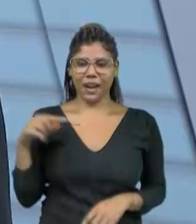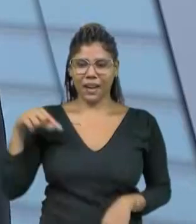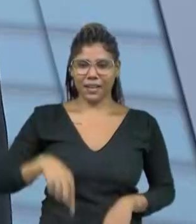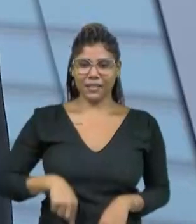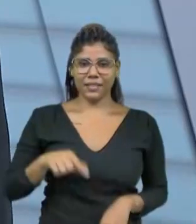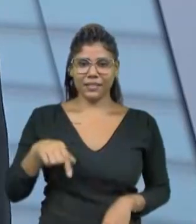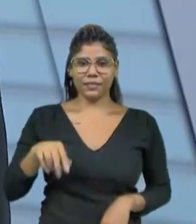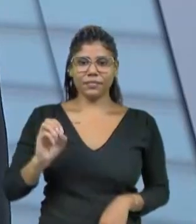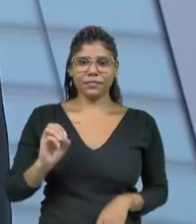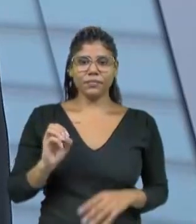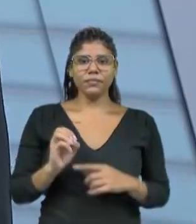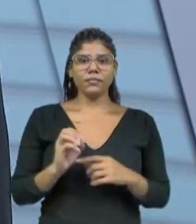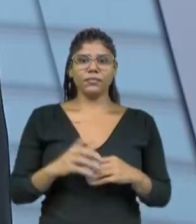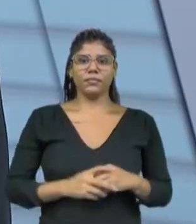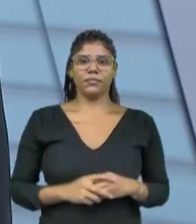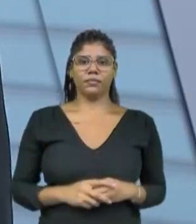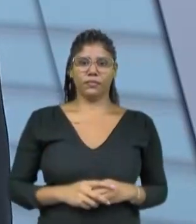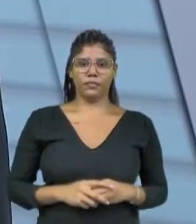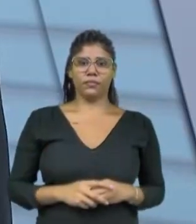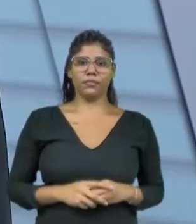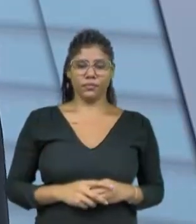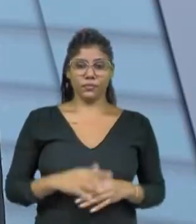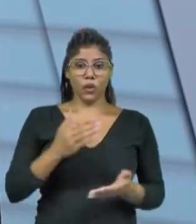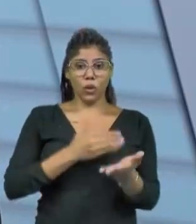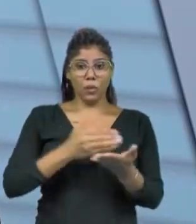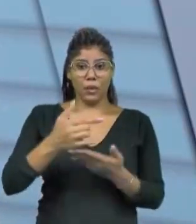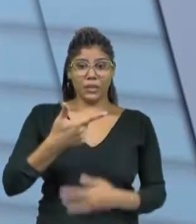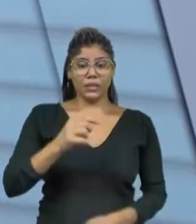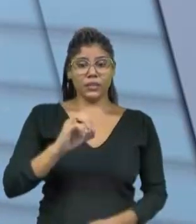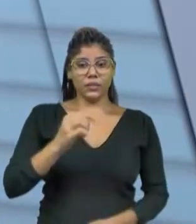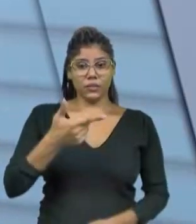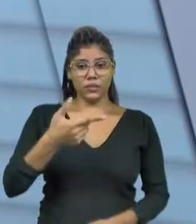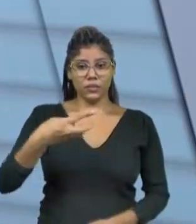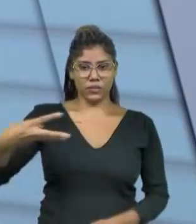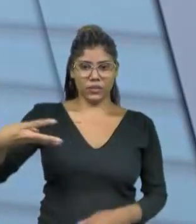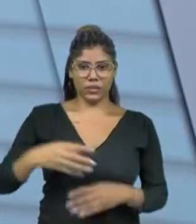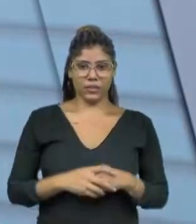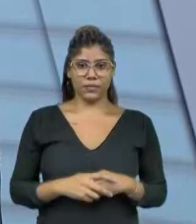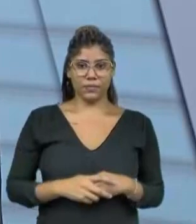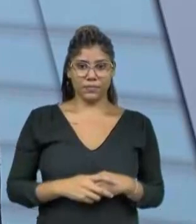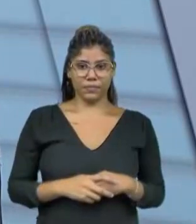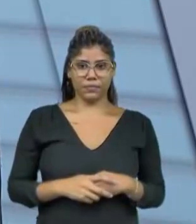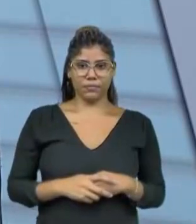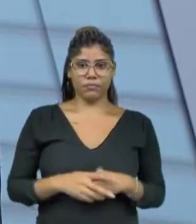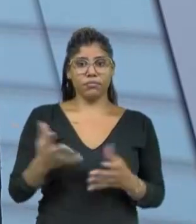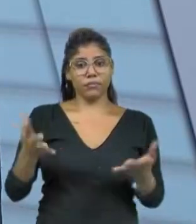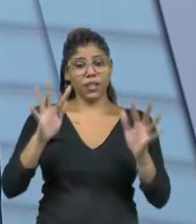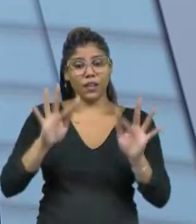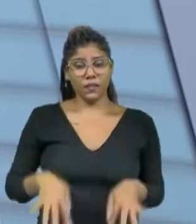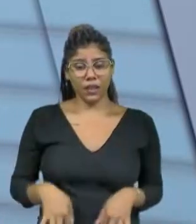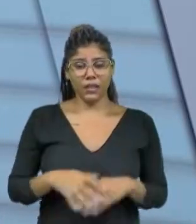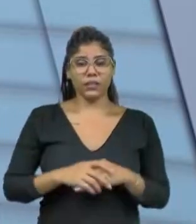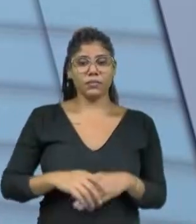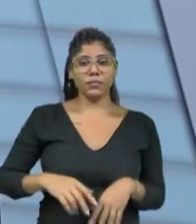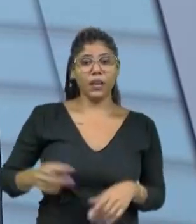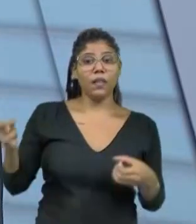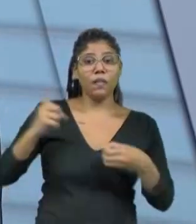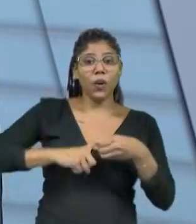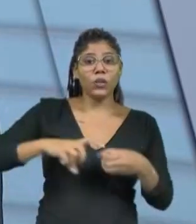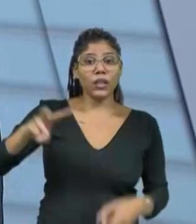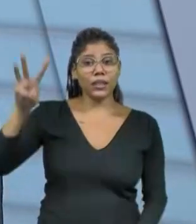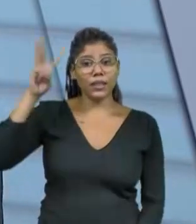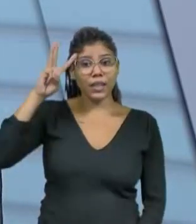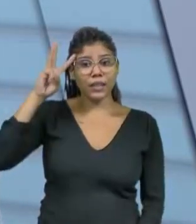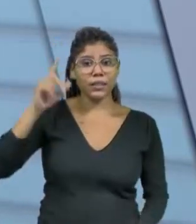programa, iniciando a nossa nova temporada do ano 2023. A gente fica por aqui, a gente volta na terça-feira,